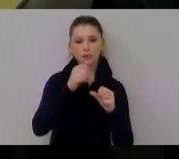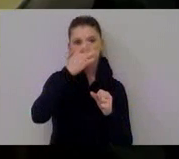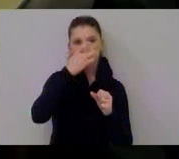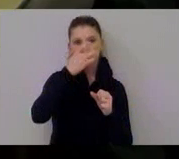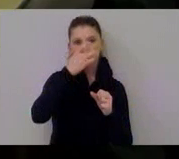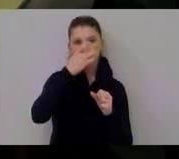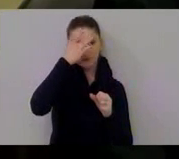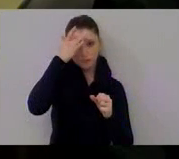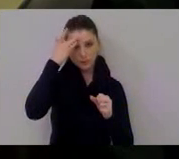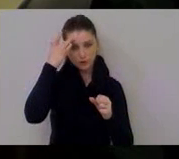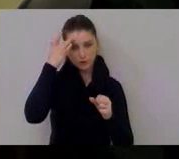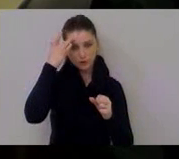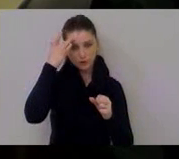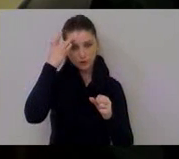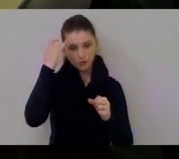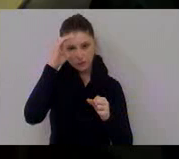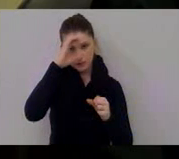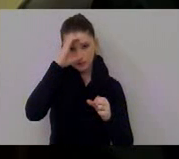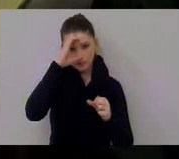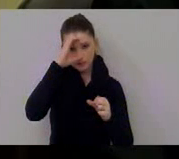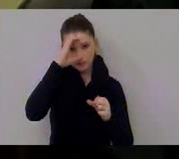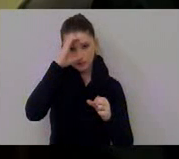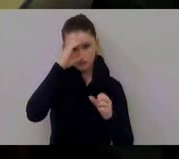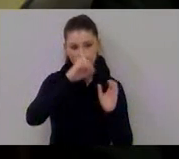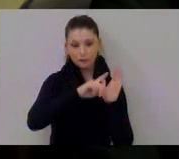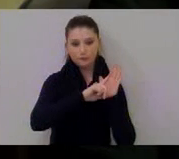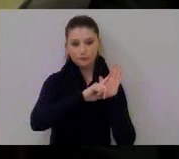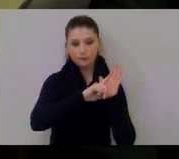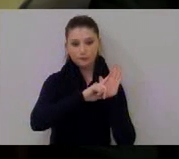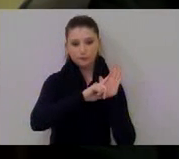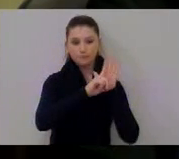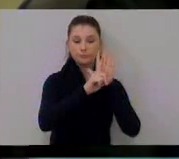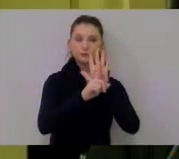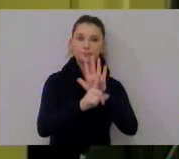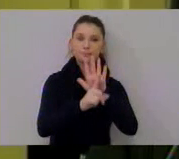apresentar-lhes as demandas de nossas comunidades.